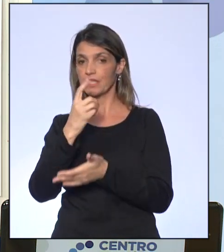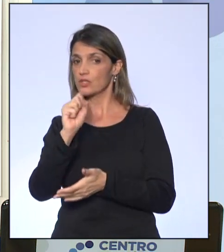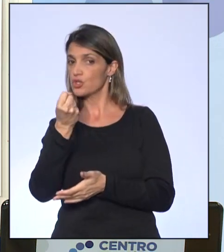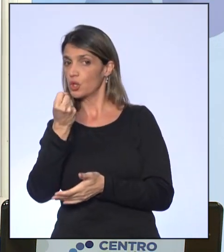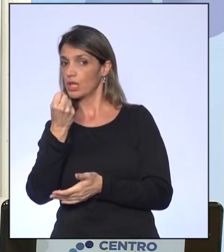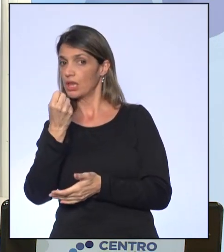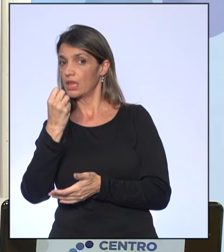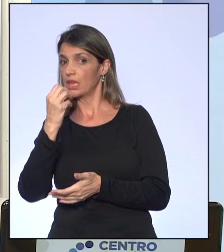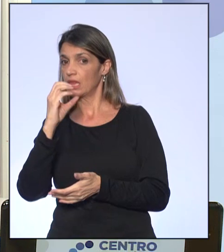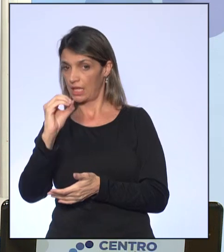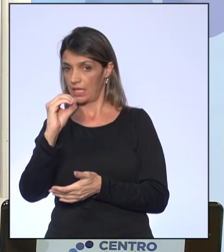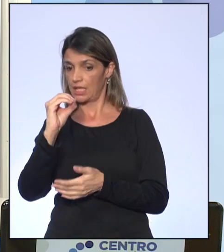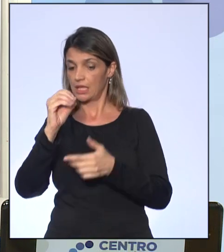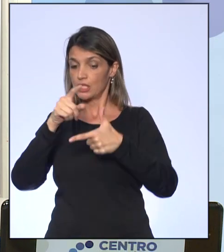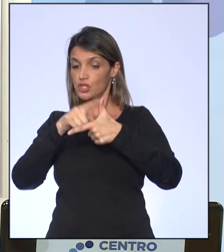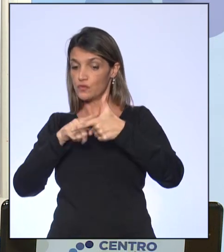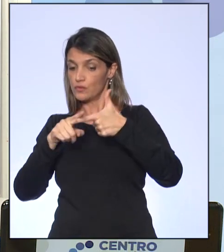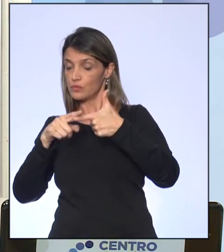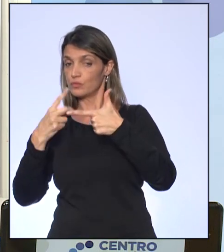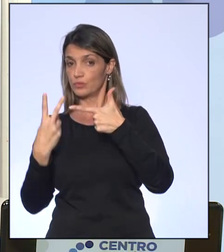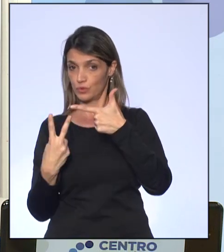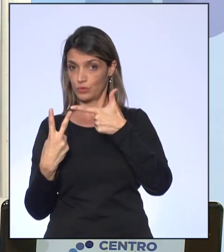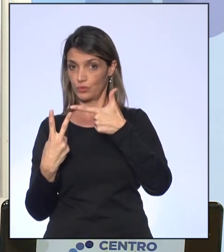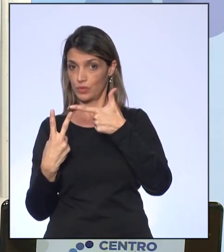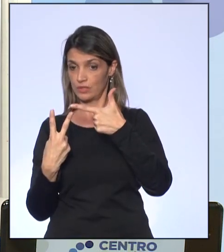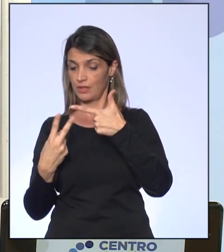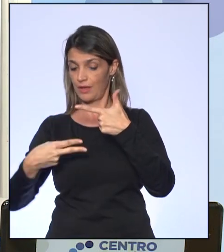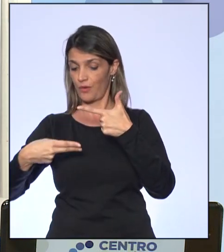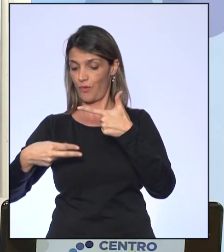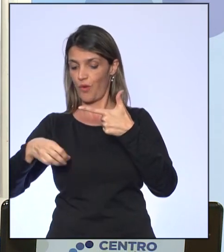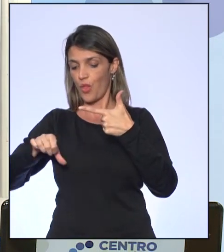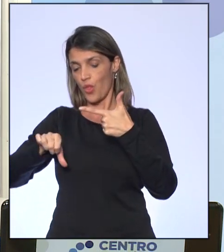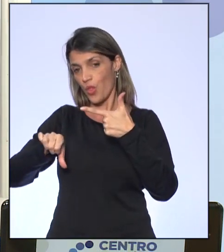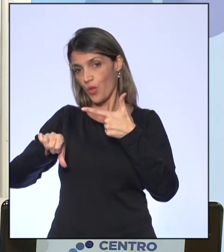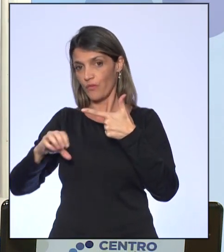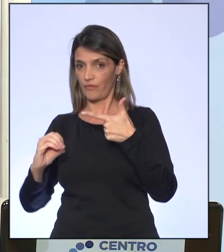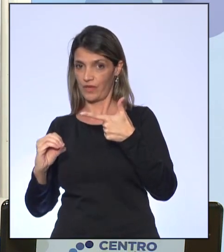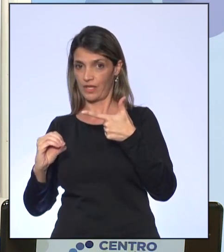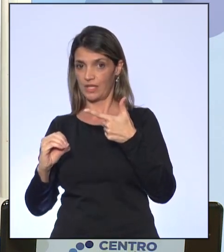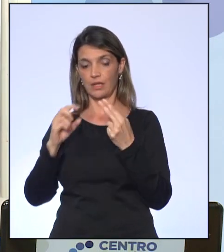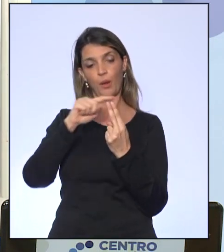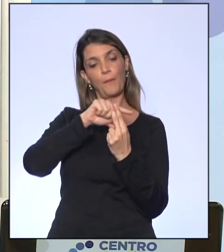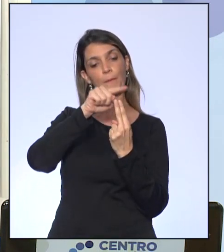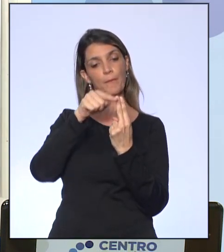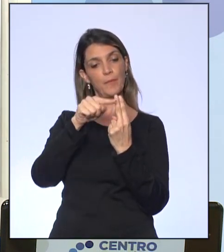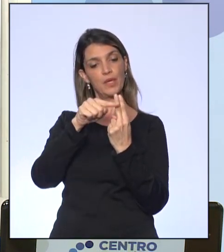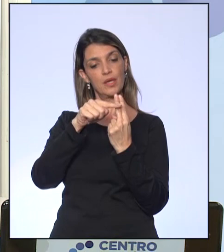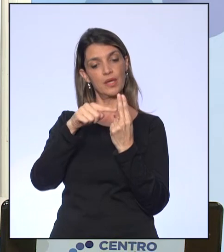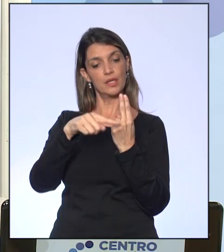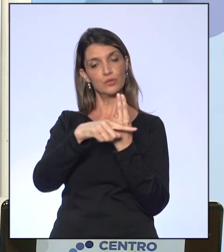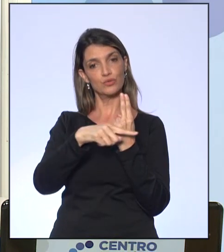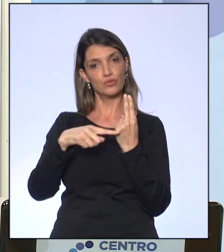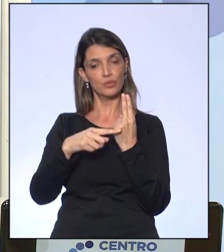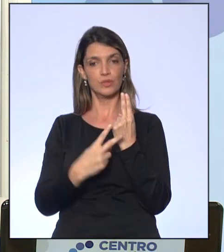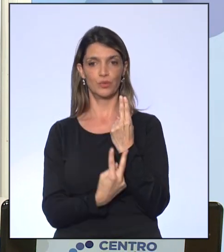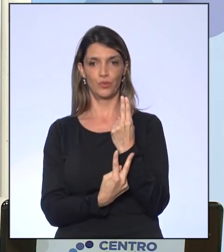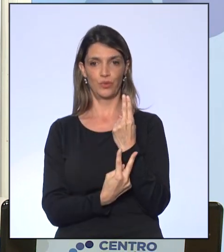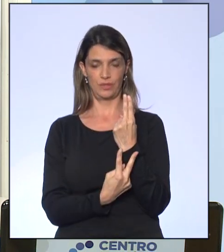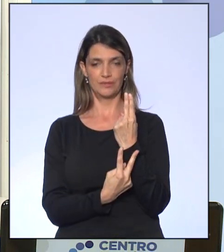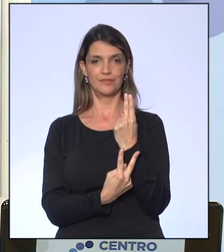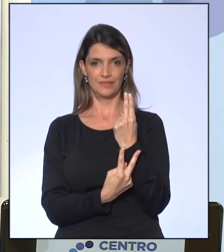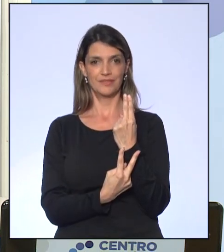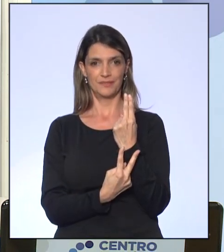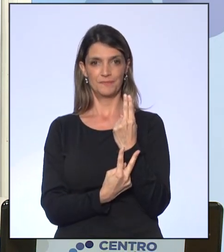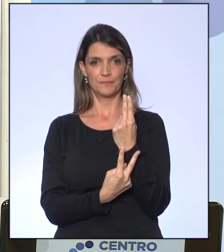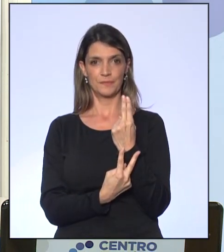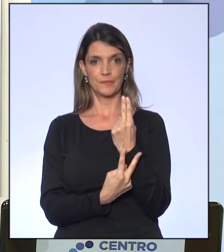ao meio é a mesma coisa que eu escrever aqui, ó. π sobre 2. Anotem essa aí para vocês, que é